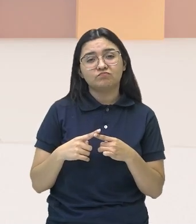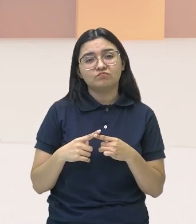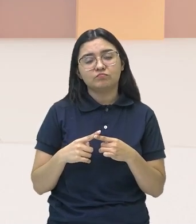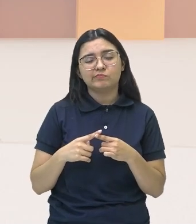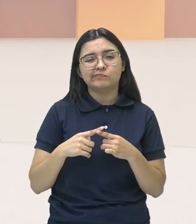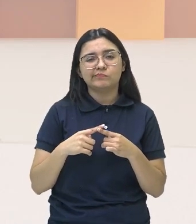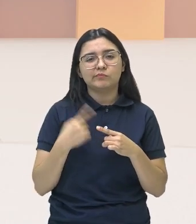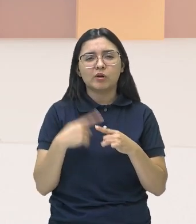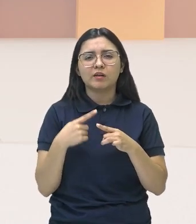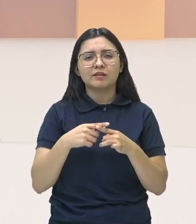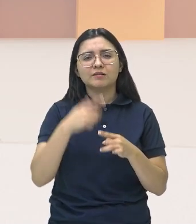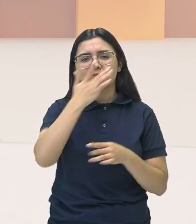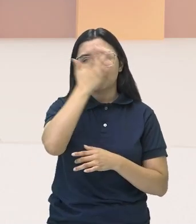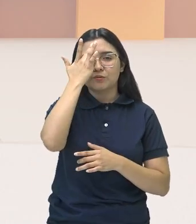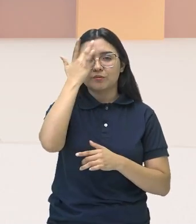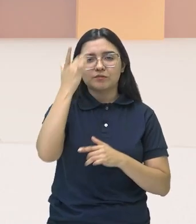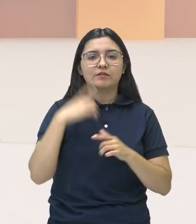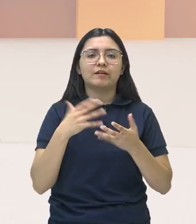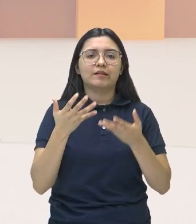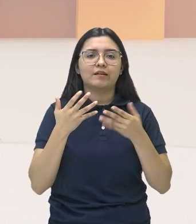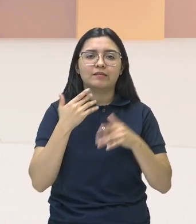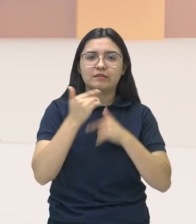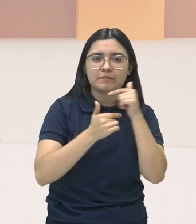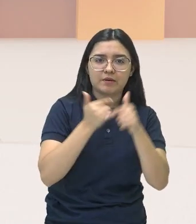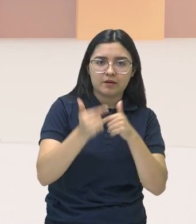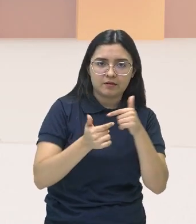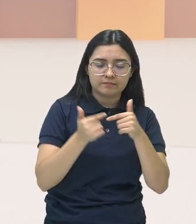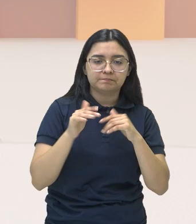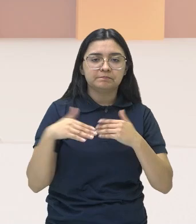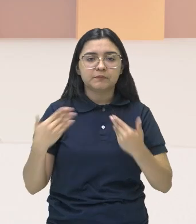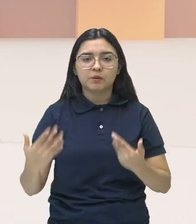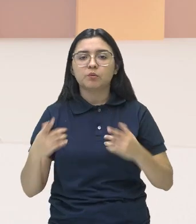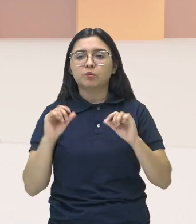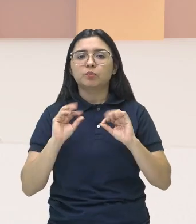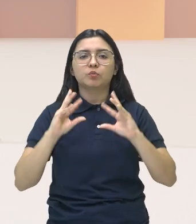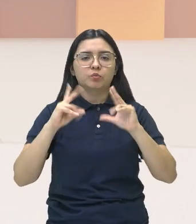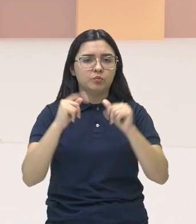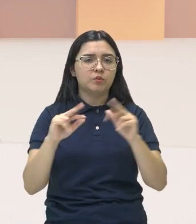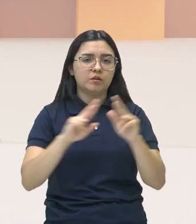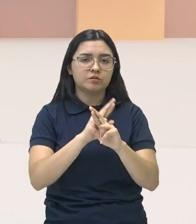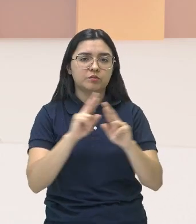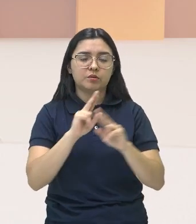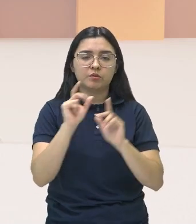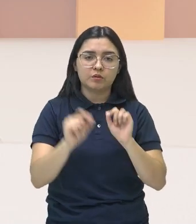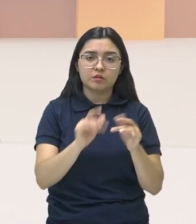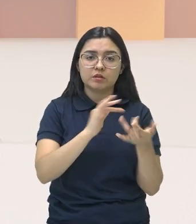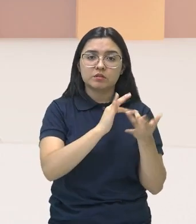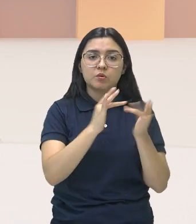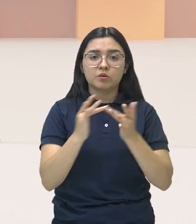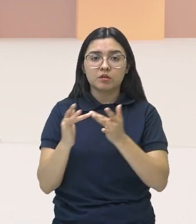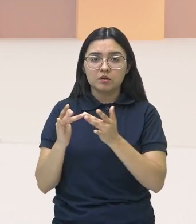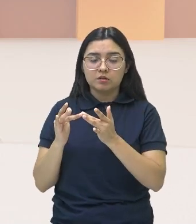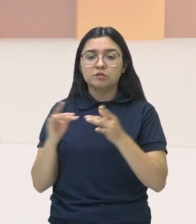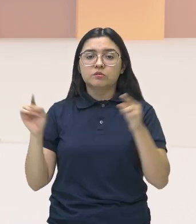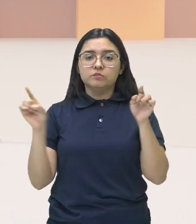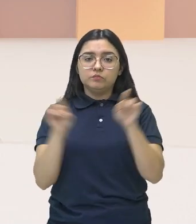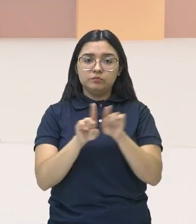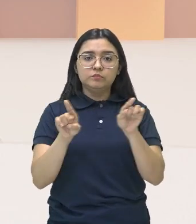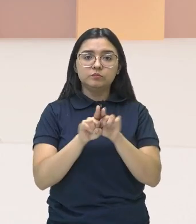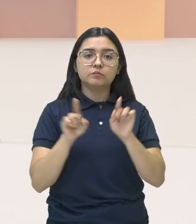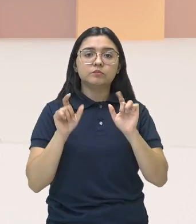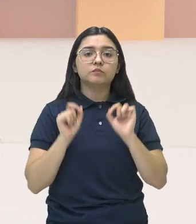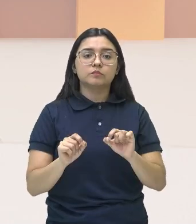pessoas iriam trabalhar, né? Então, está tudo voltado aí para esse contexto, né, também